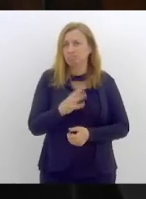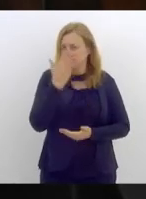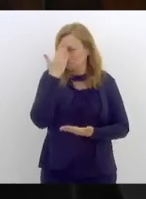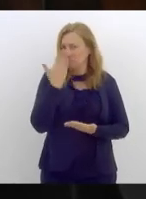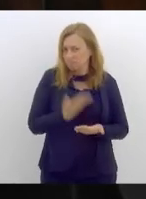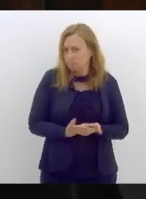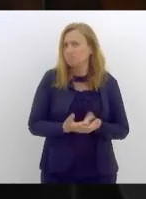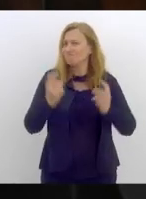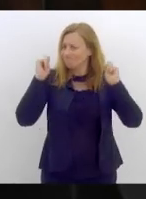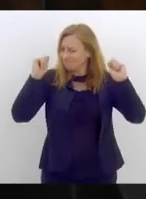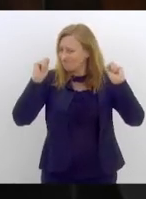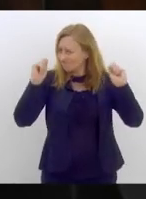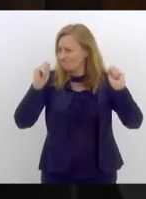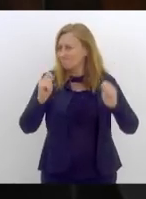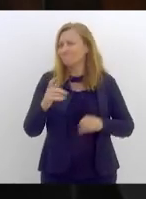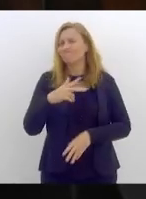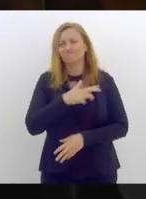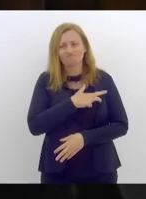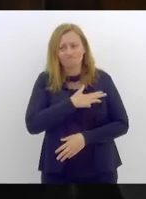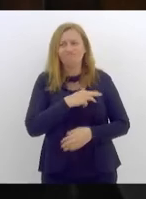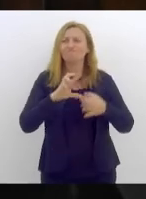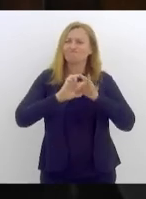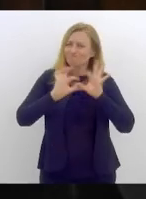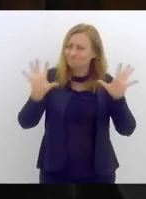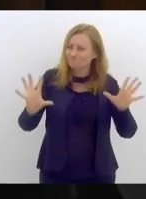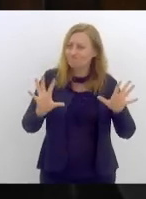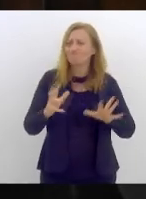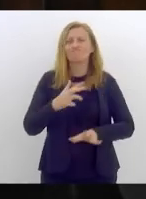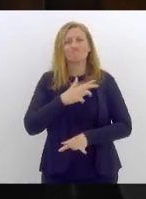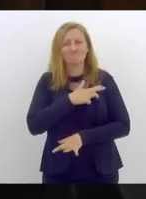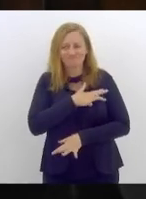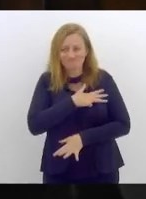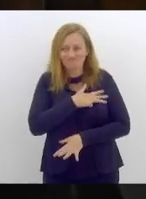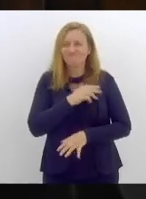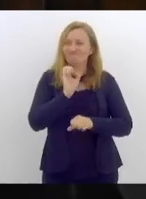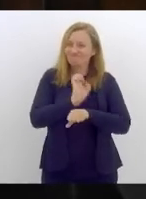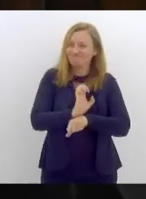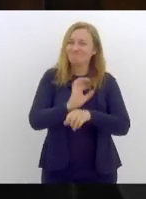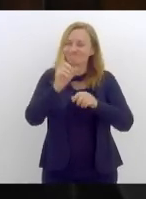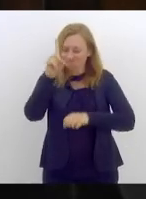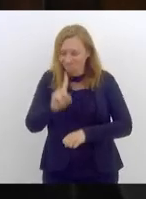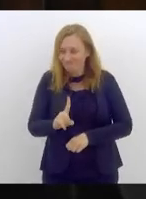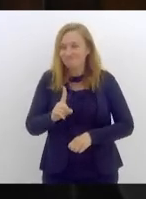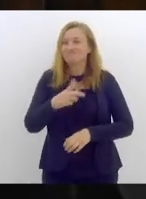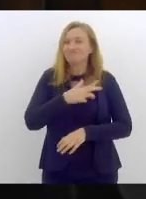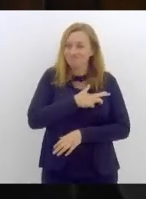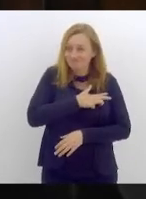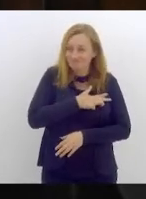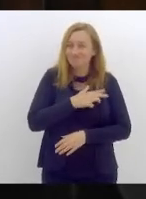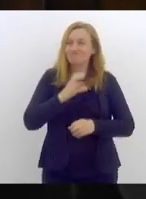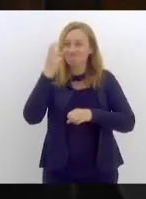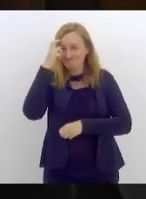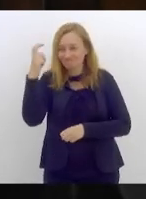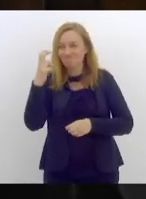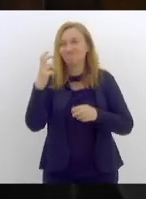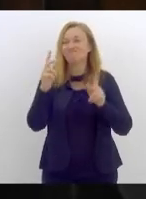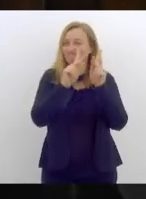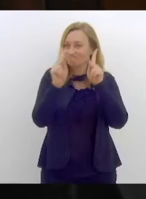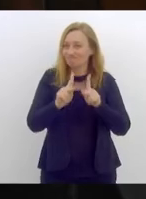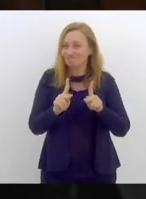confio tem esperança que Lula e a Democracia que Lula e o estado de direito que o Lula e a cultura de paz